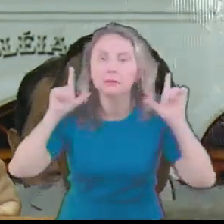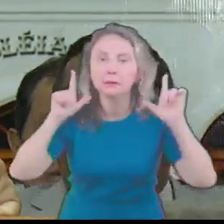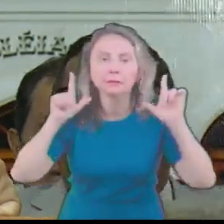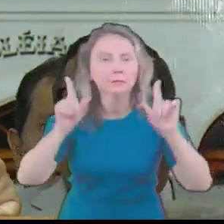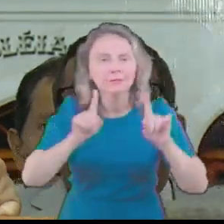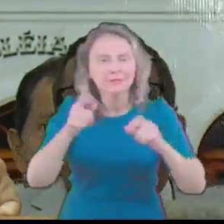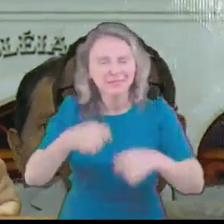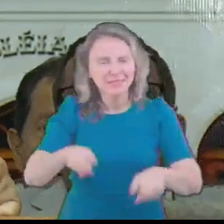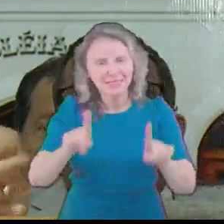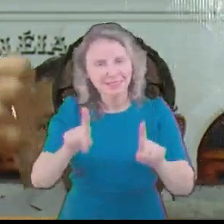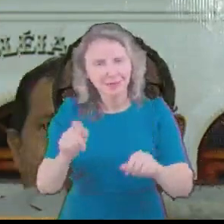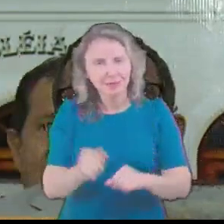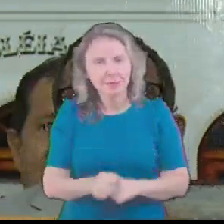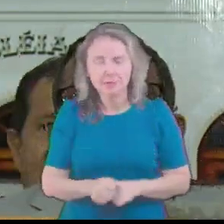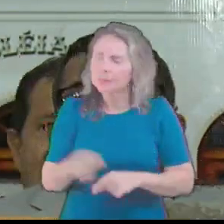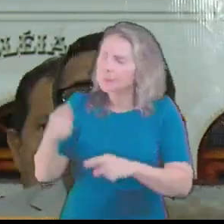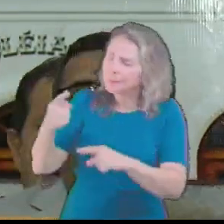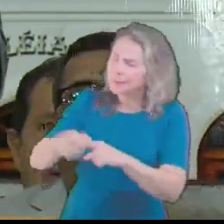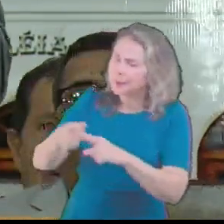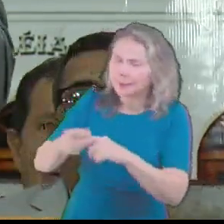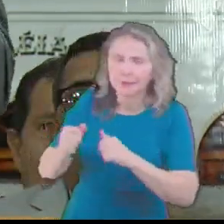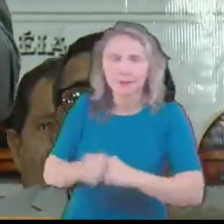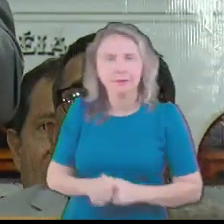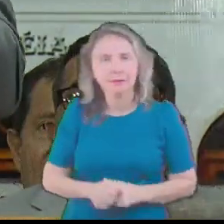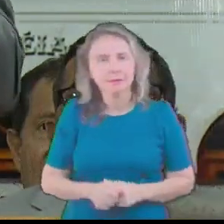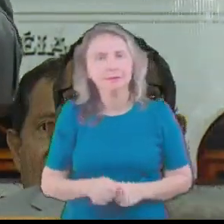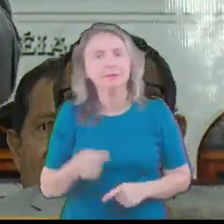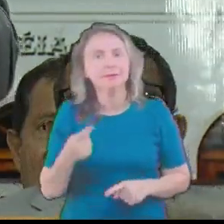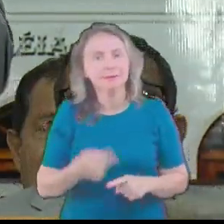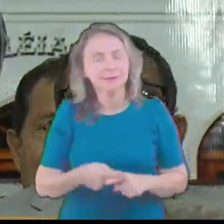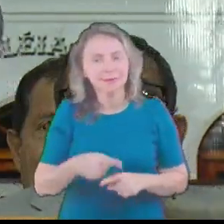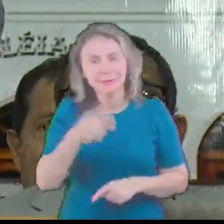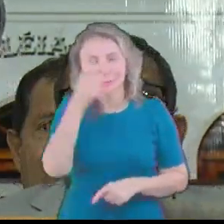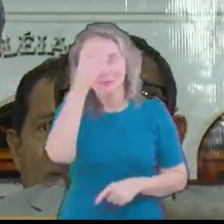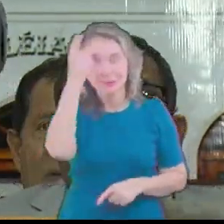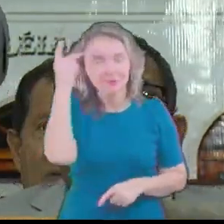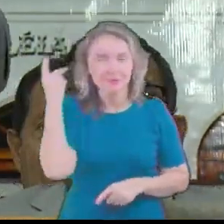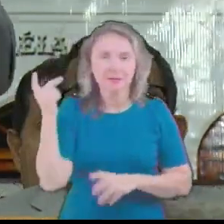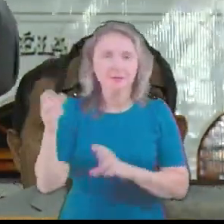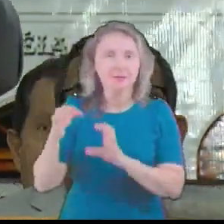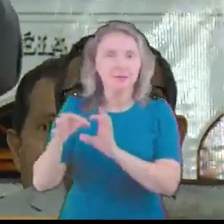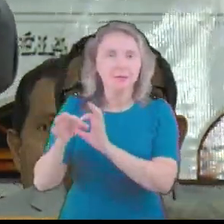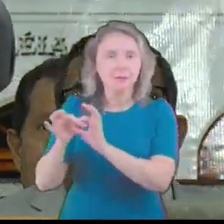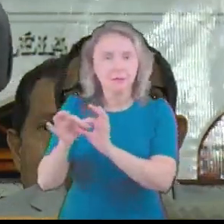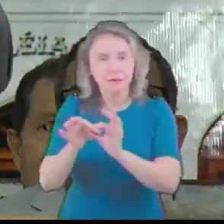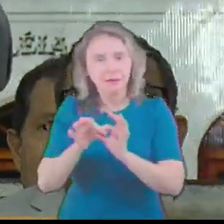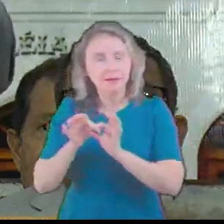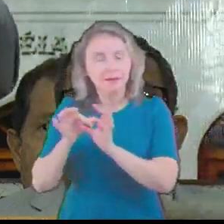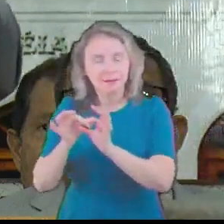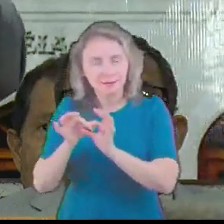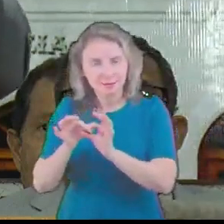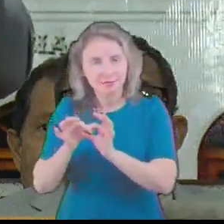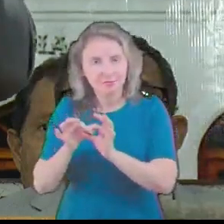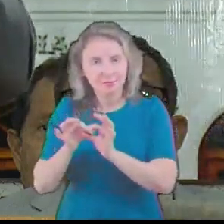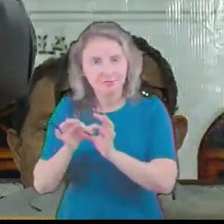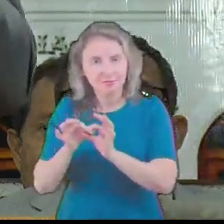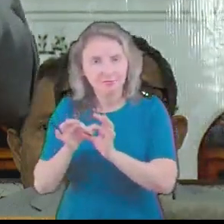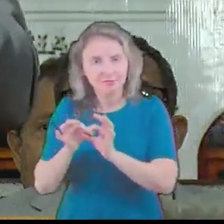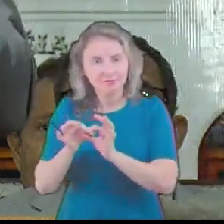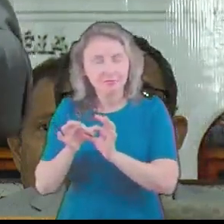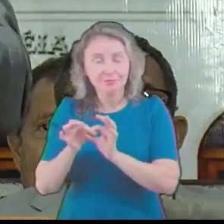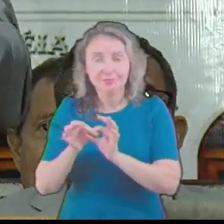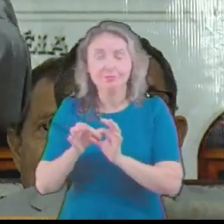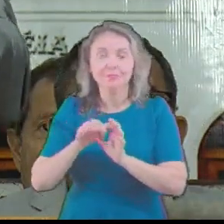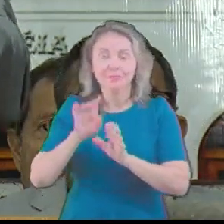Por que não precisa ser citado? Porque quem está em comunhão com Ele, como falaram na videira verdadeira, a